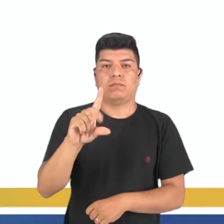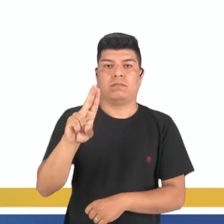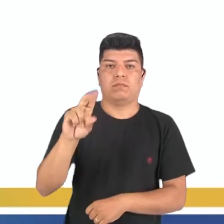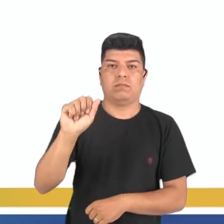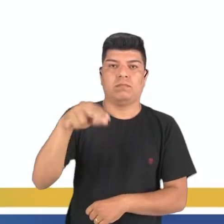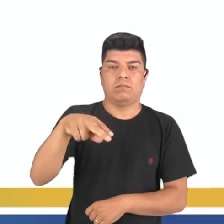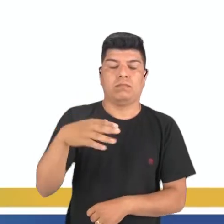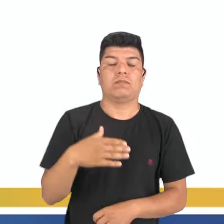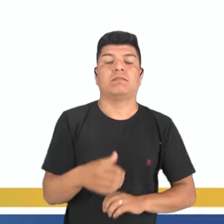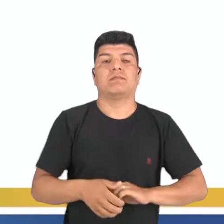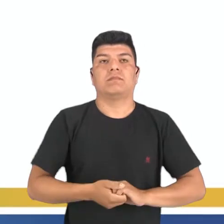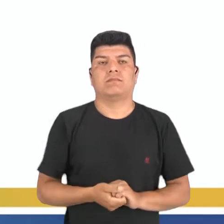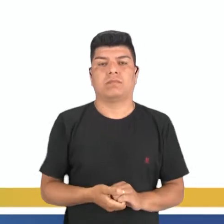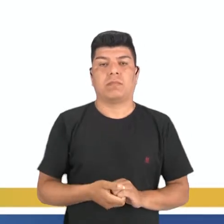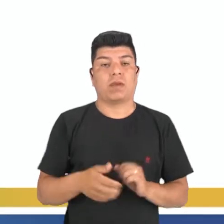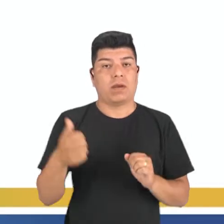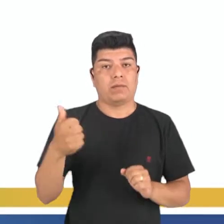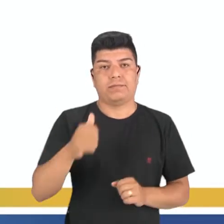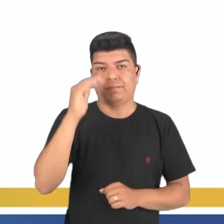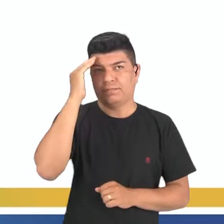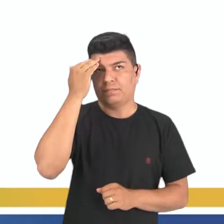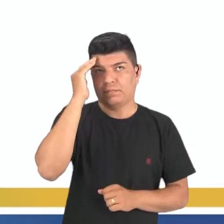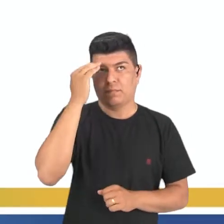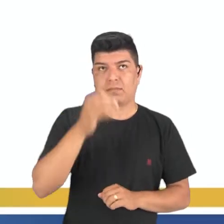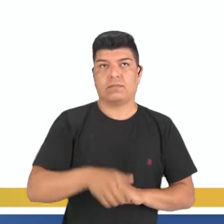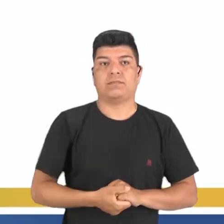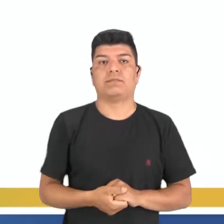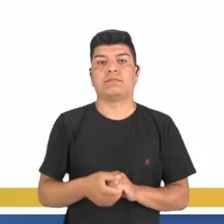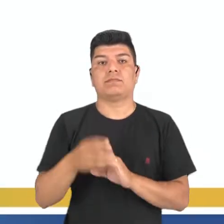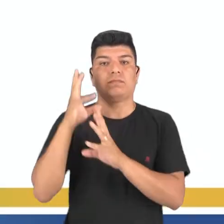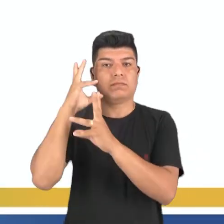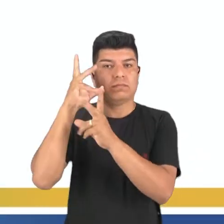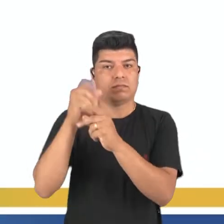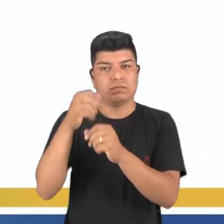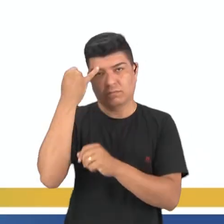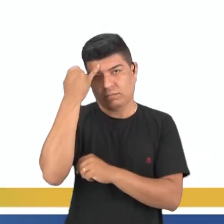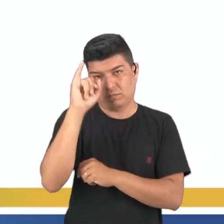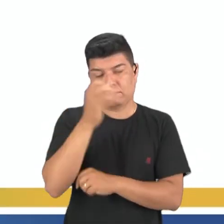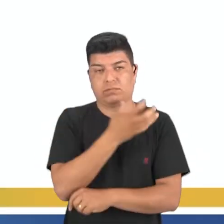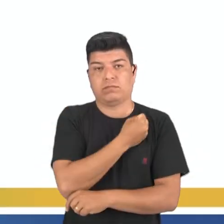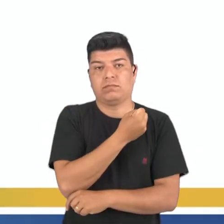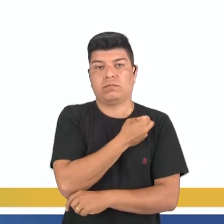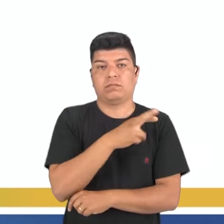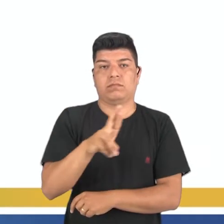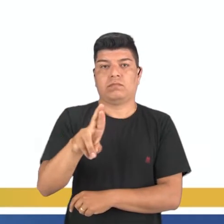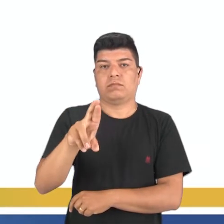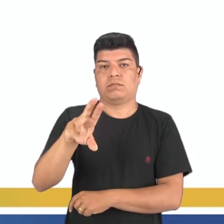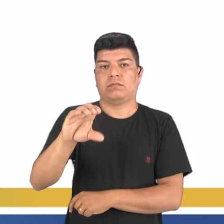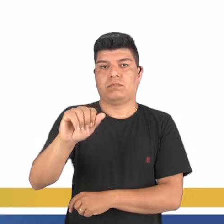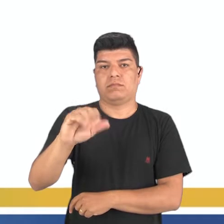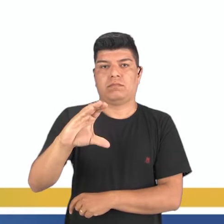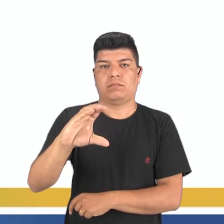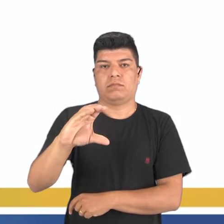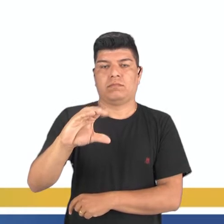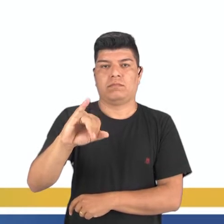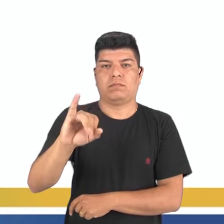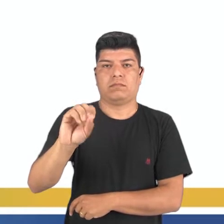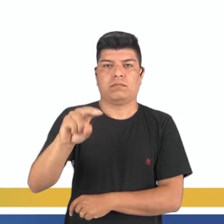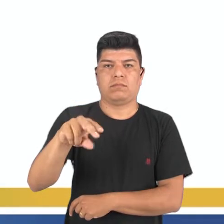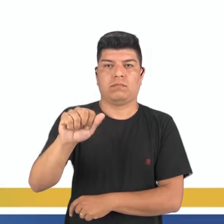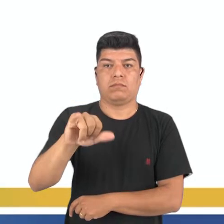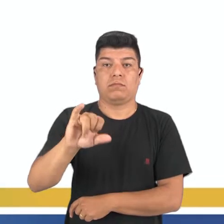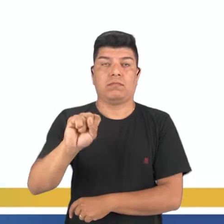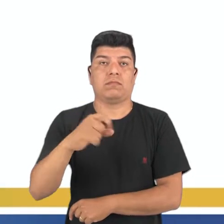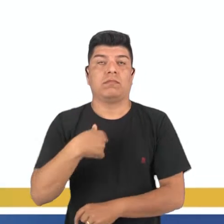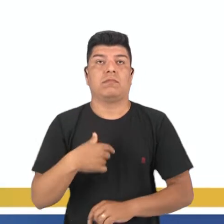Bom, primeiro vamos entender, vamos retomar a ideia de números racionais. Bom, nas